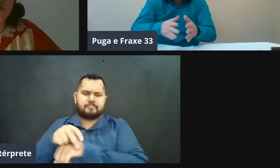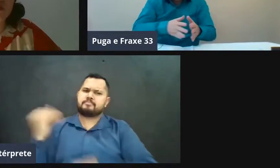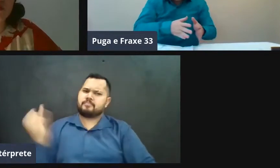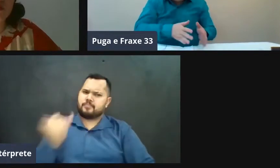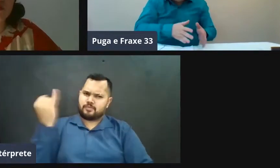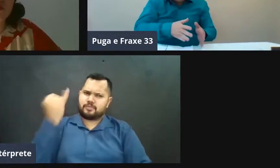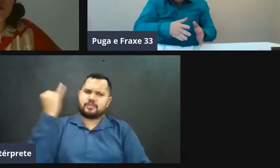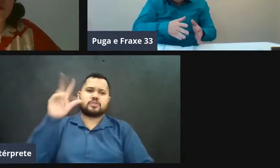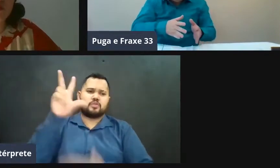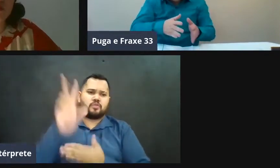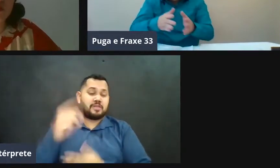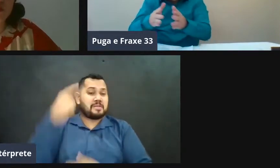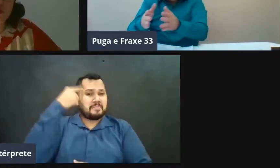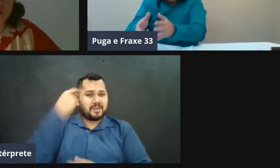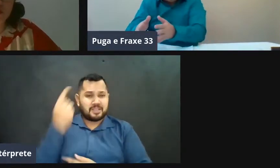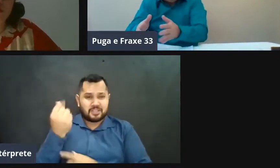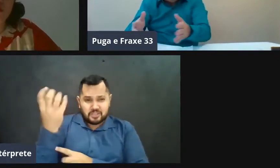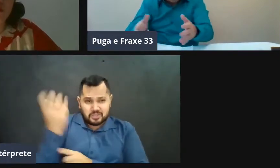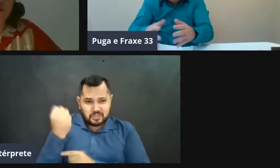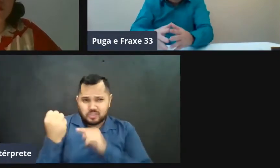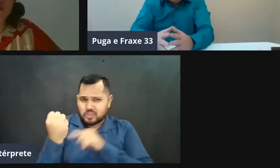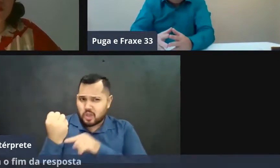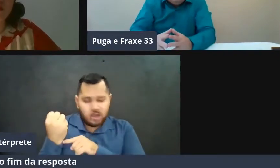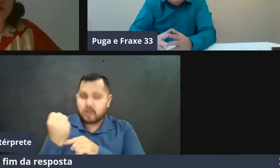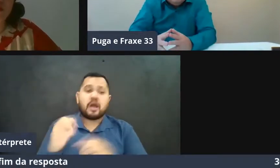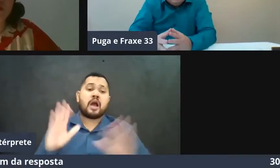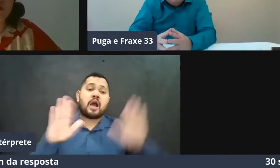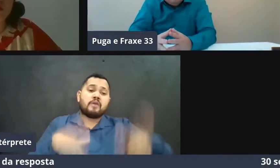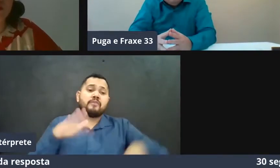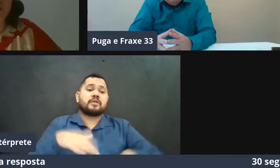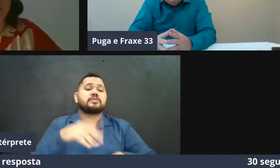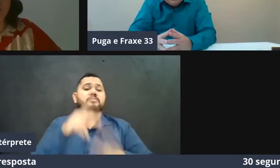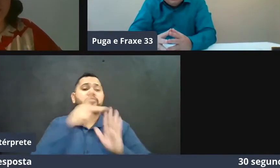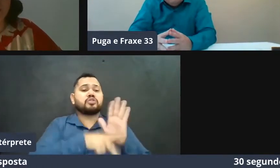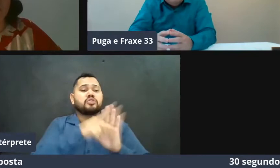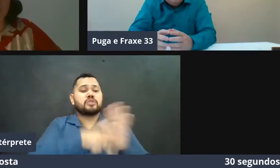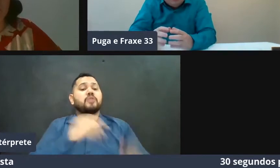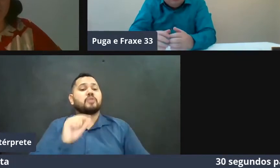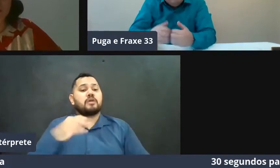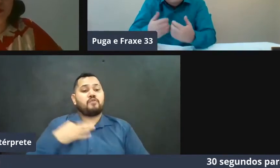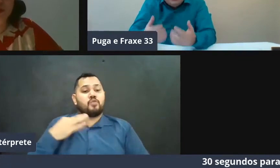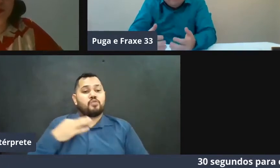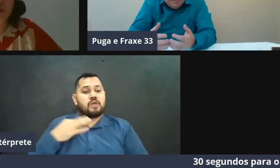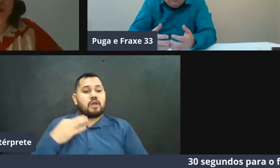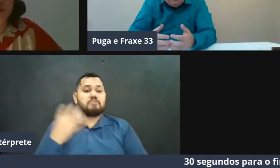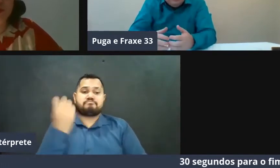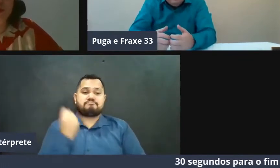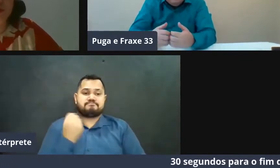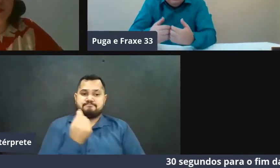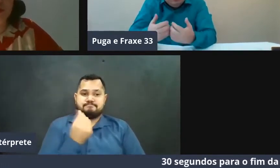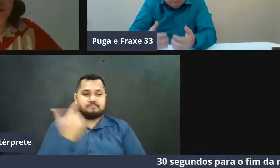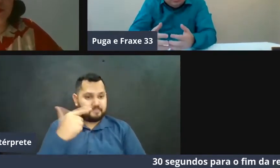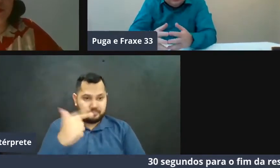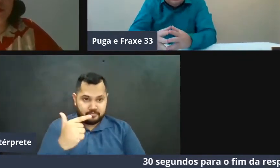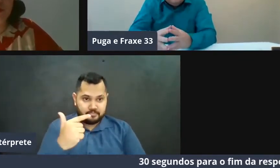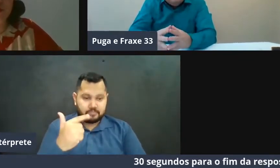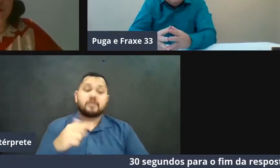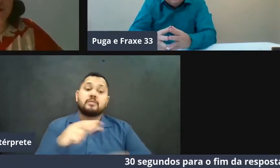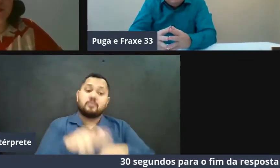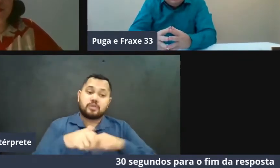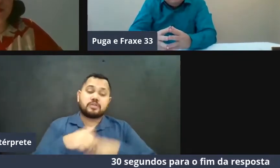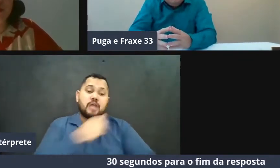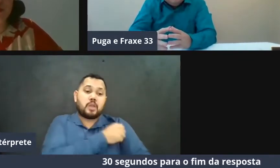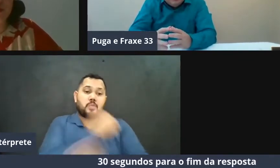me referindo só à bolsa, porque existem projetos que o aluno participa como voluntário. Então, houve um incremento e hoje a